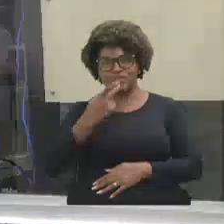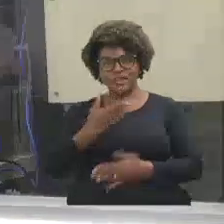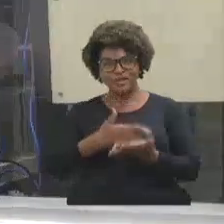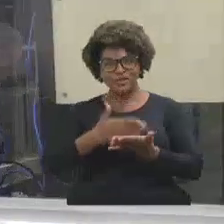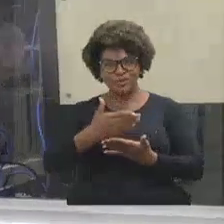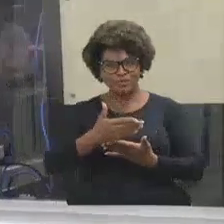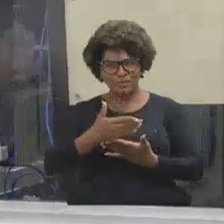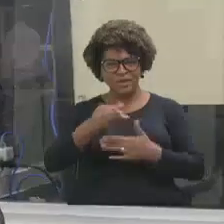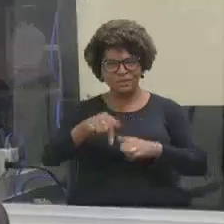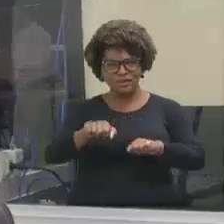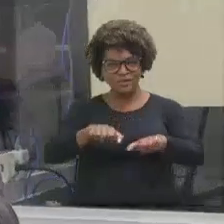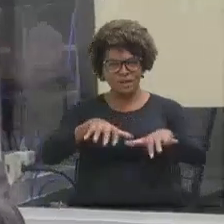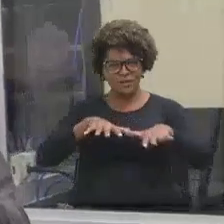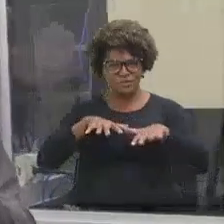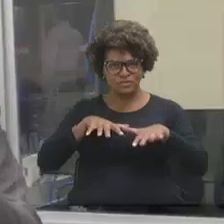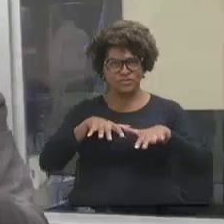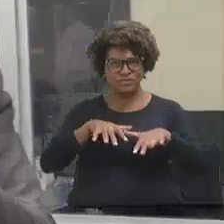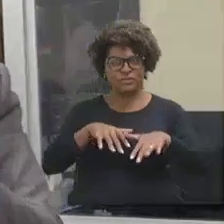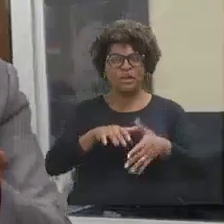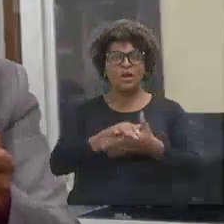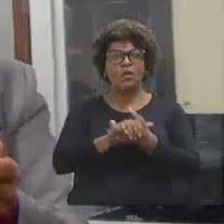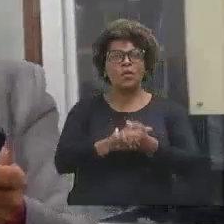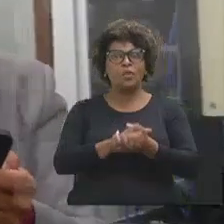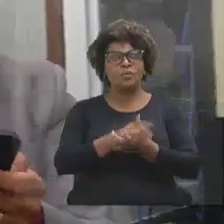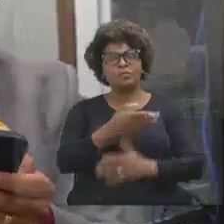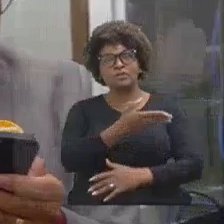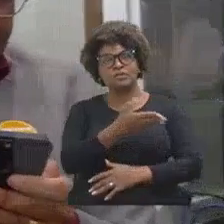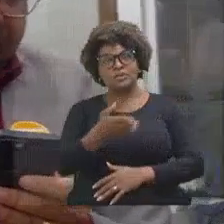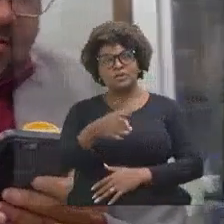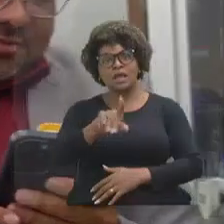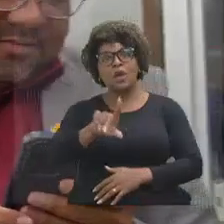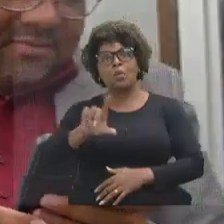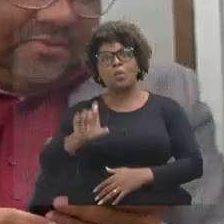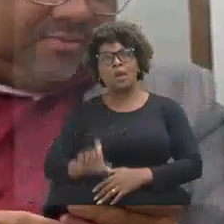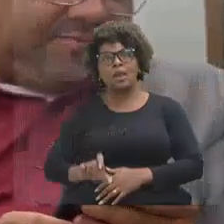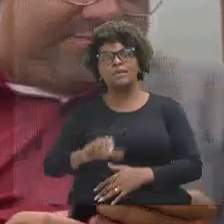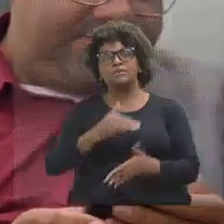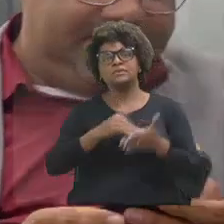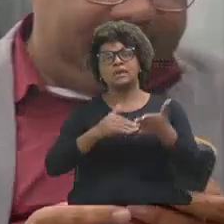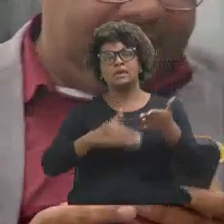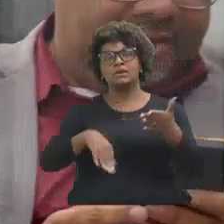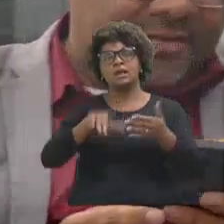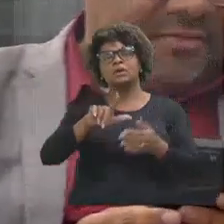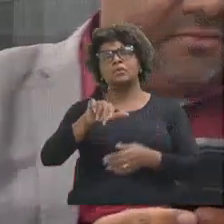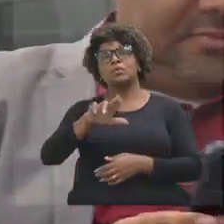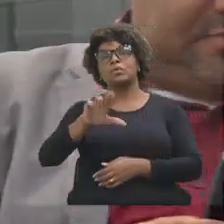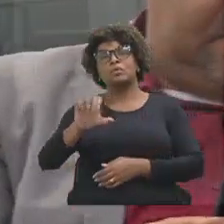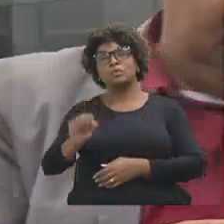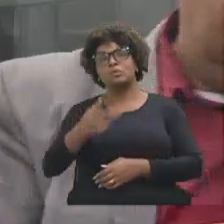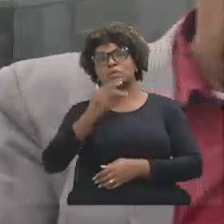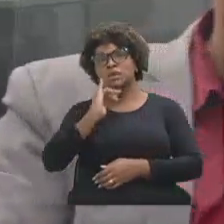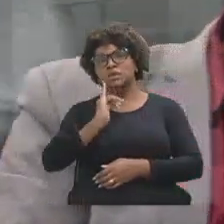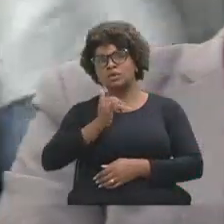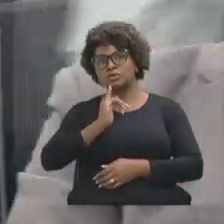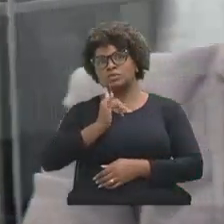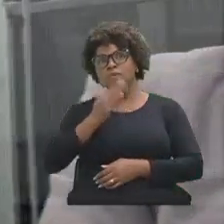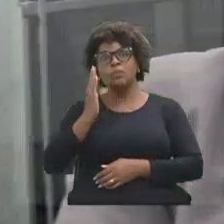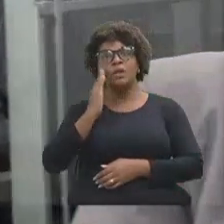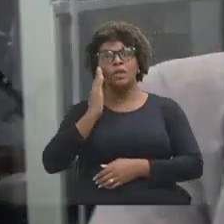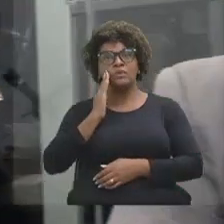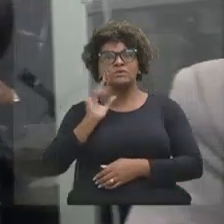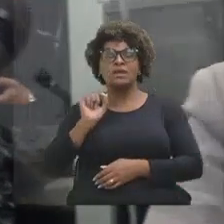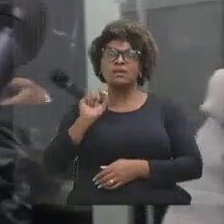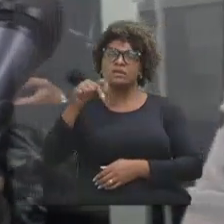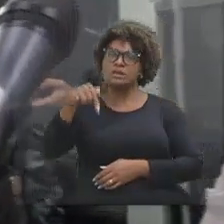audiência complementar aqui o colega ex-secretário Lucas e dizer Lucas que a gente sai dessa audiência que